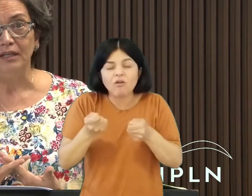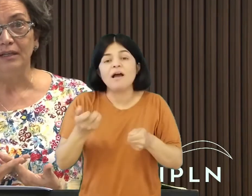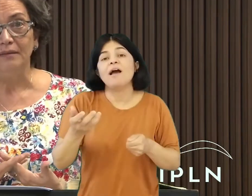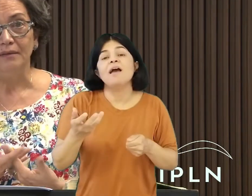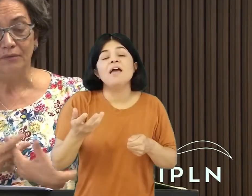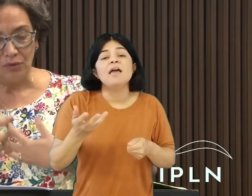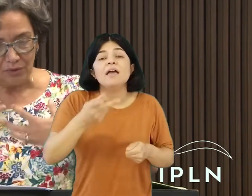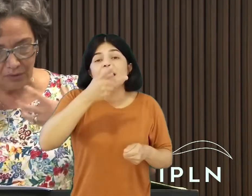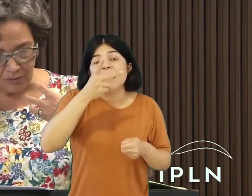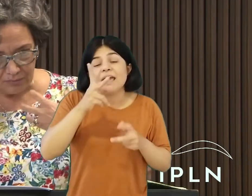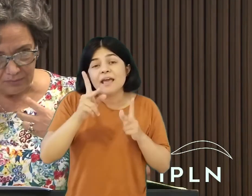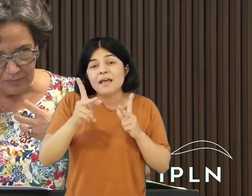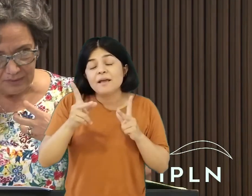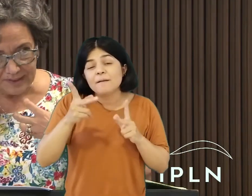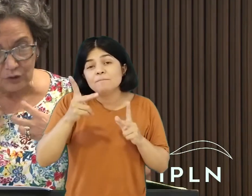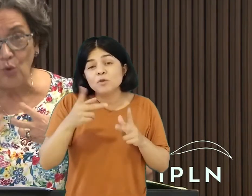vive